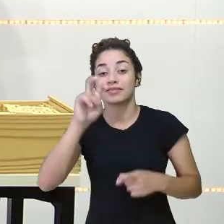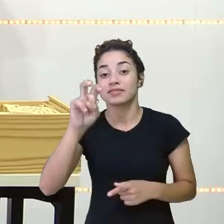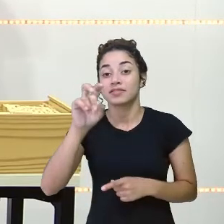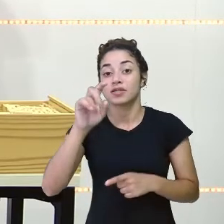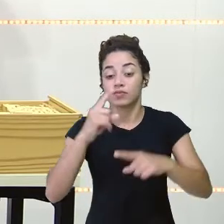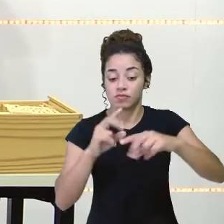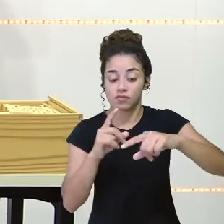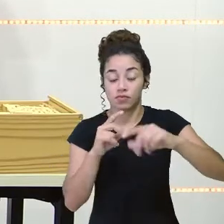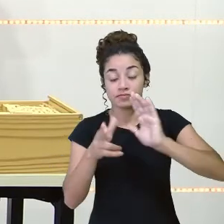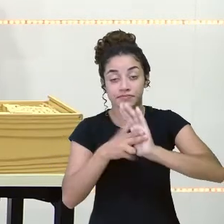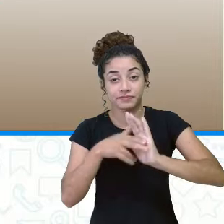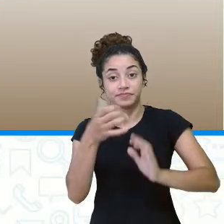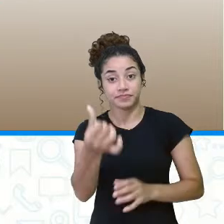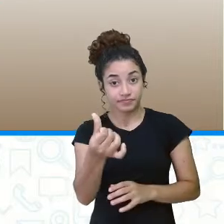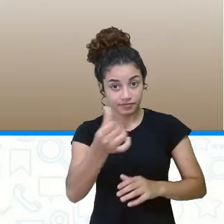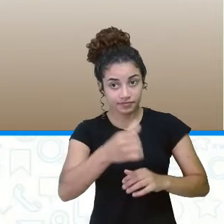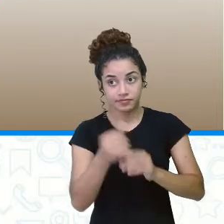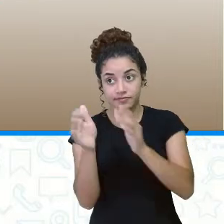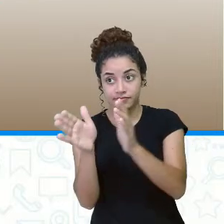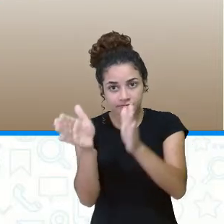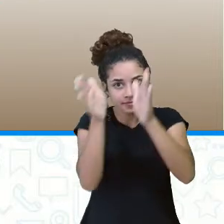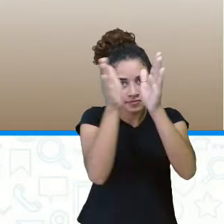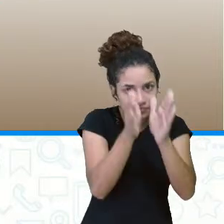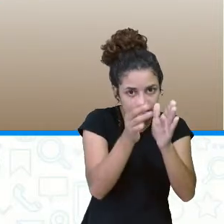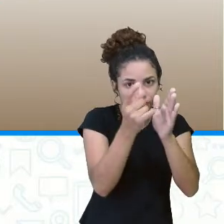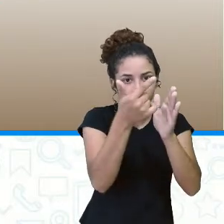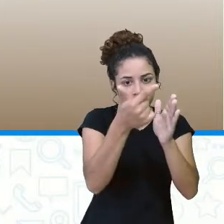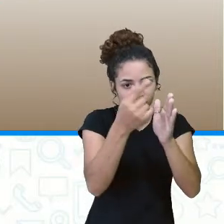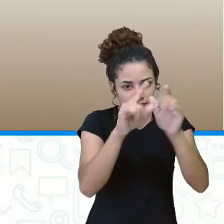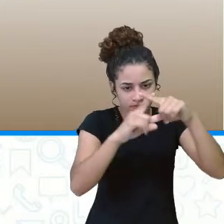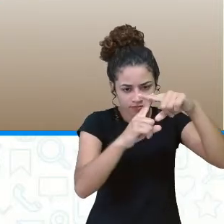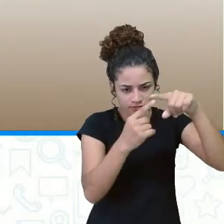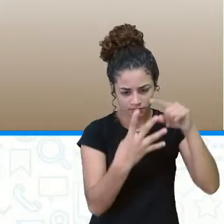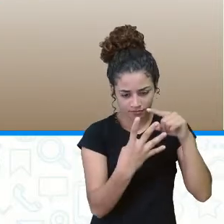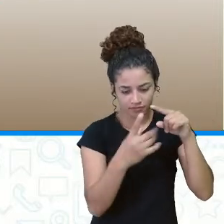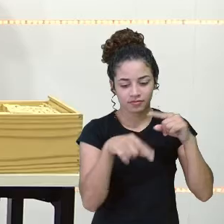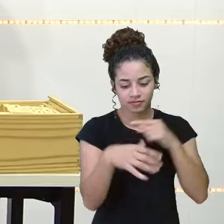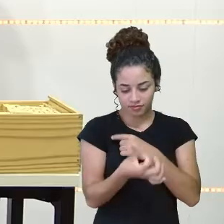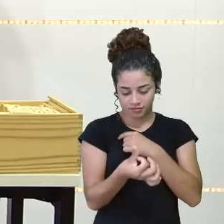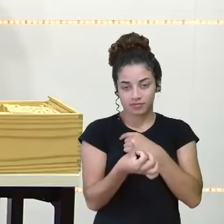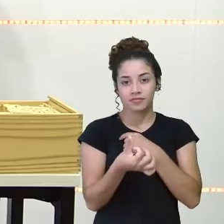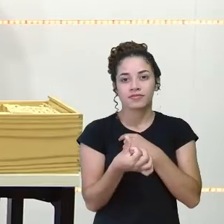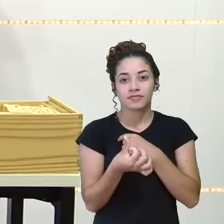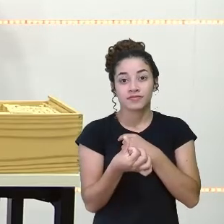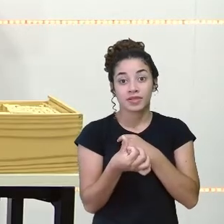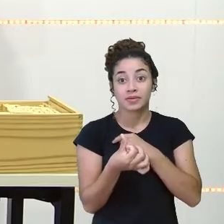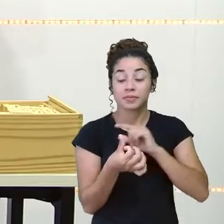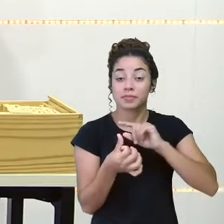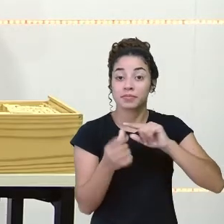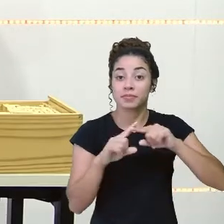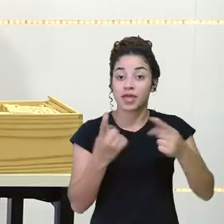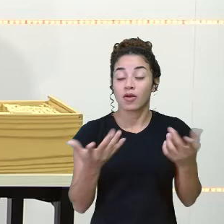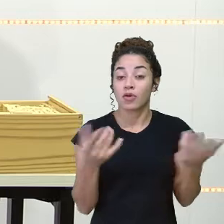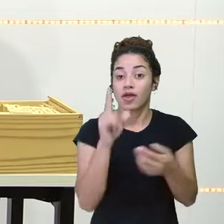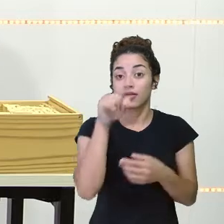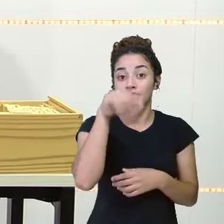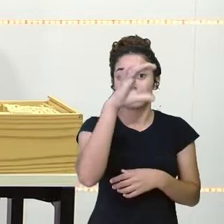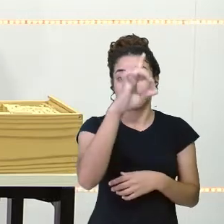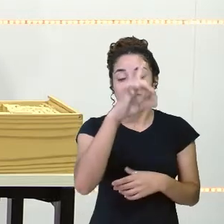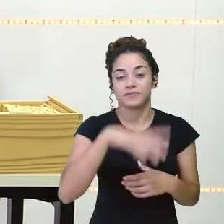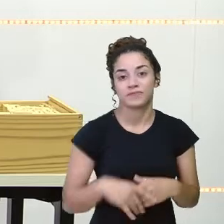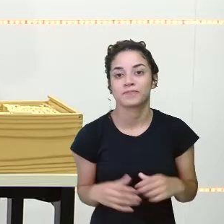na unidade. 2 mais 4, 6 também, mas sendo na dezena, tá